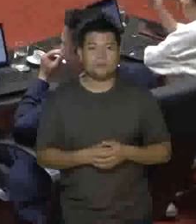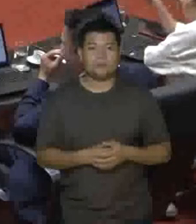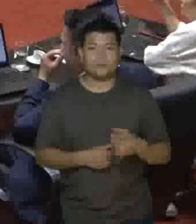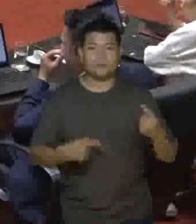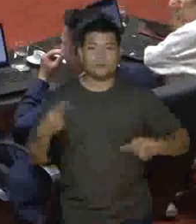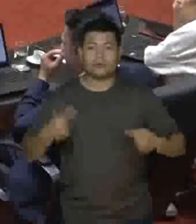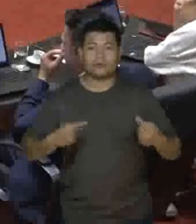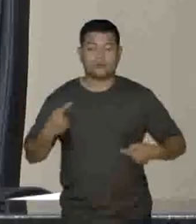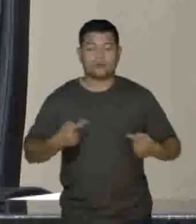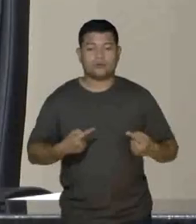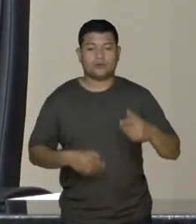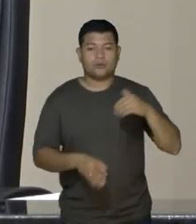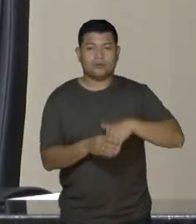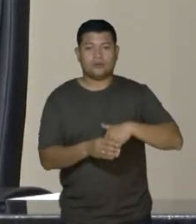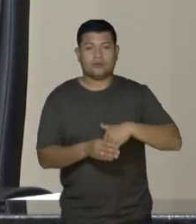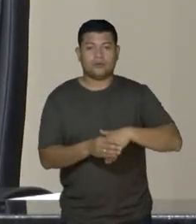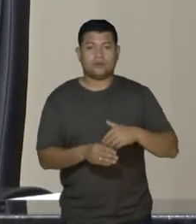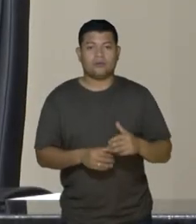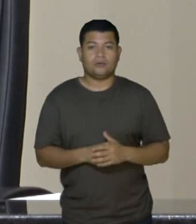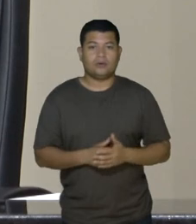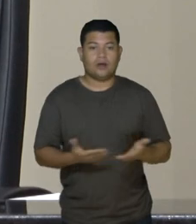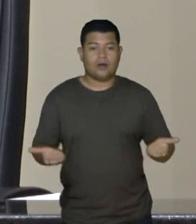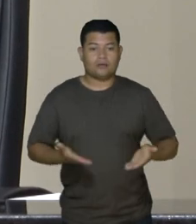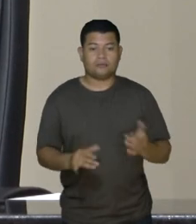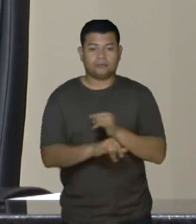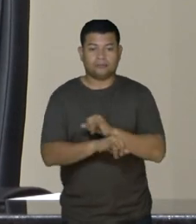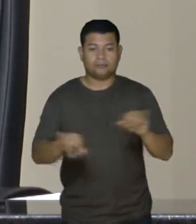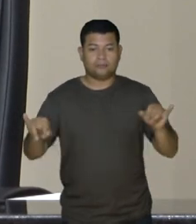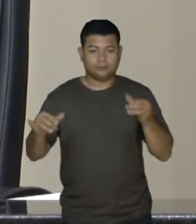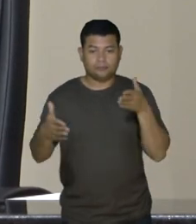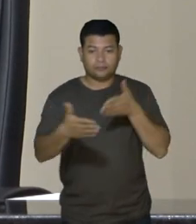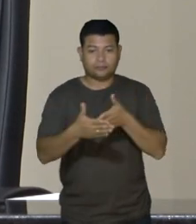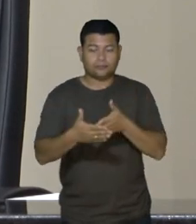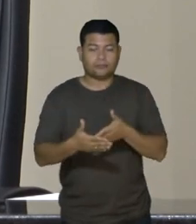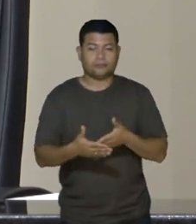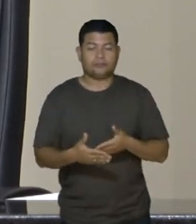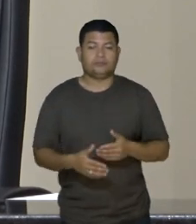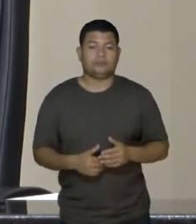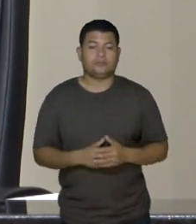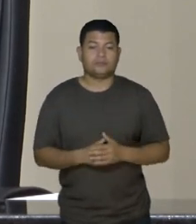Discussão e votação da mensagem de veto